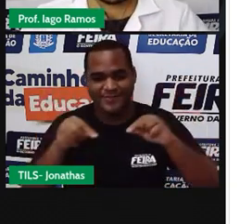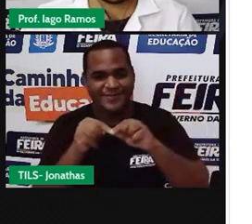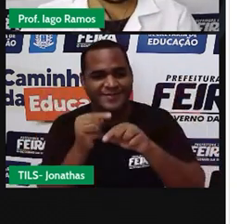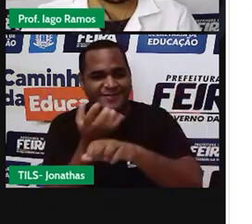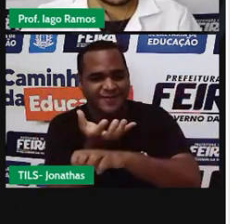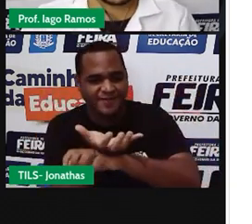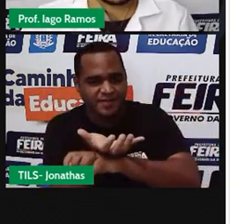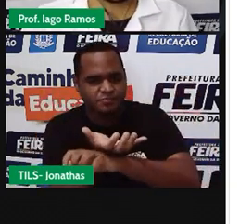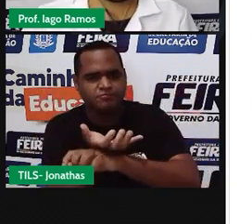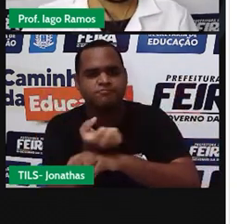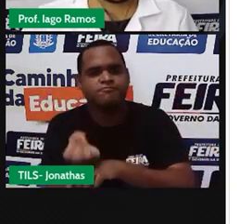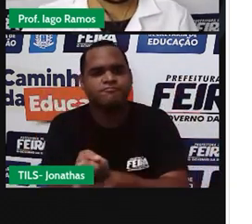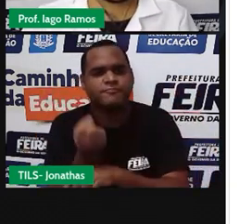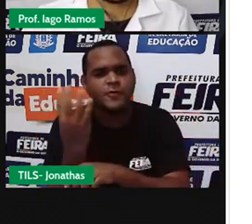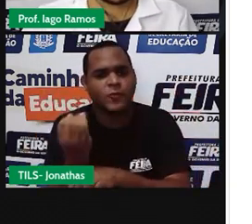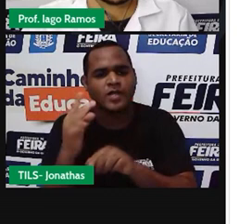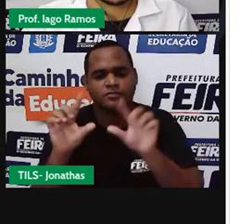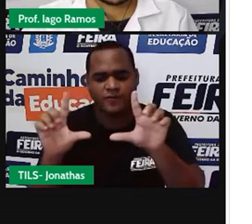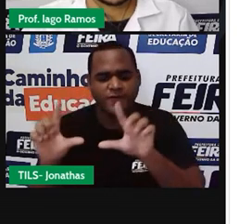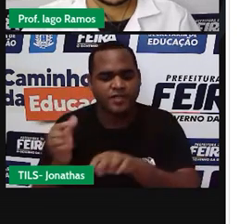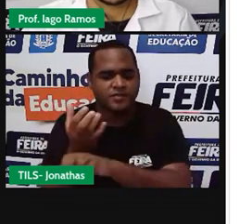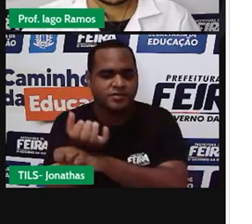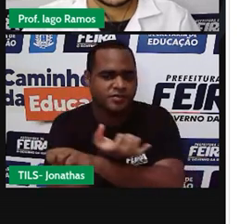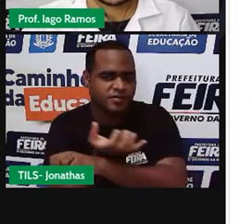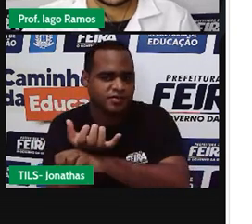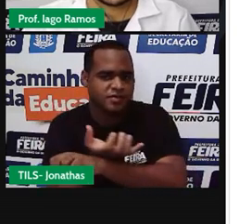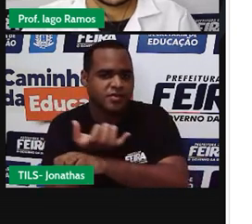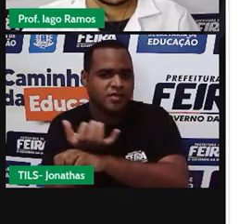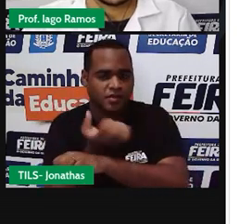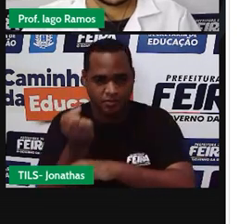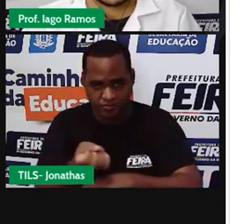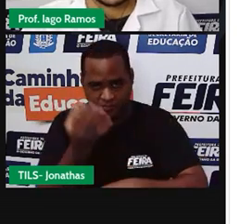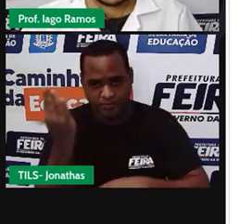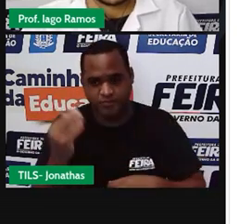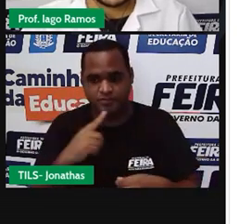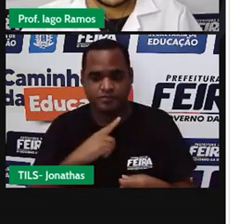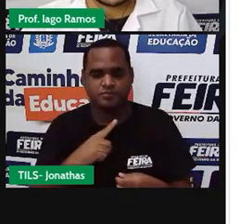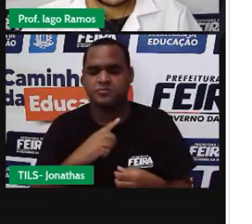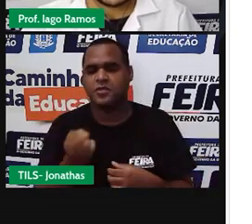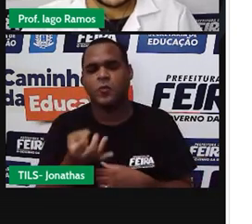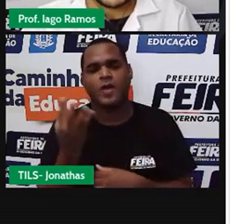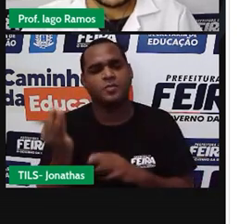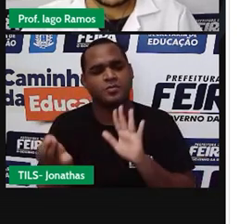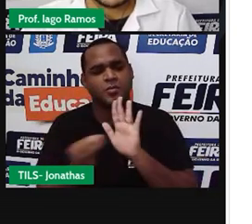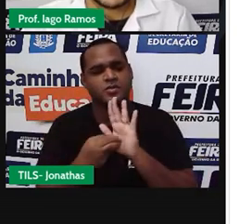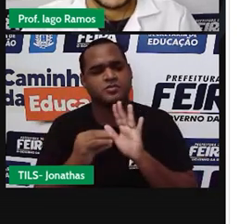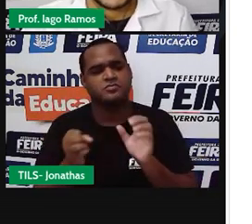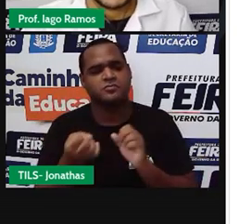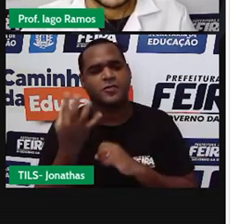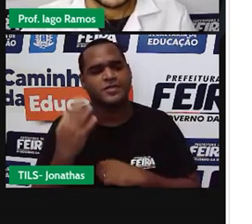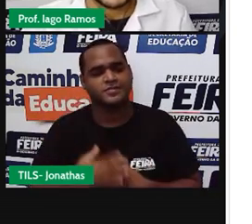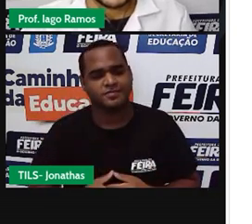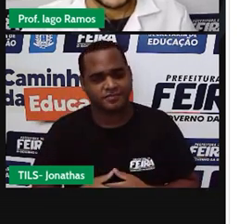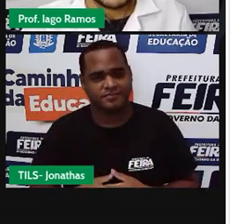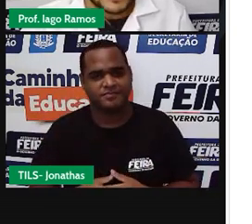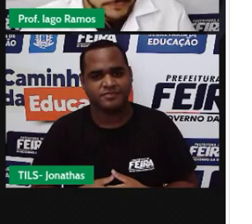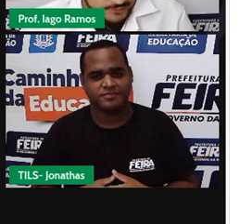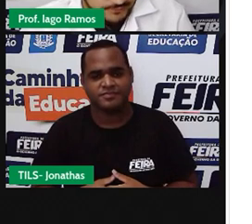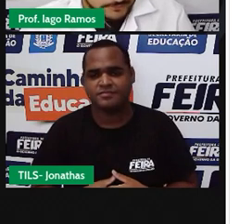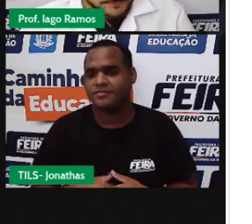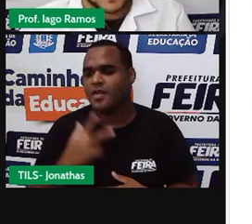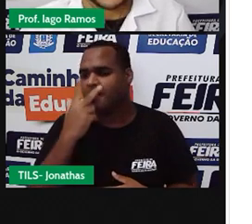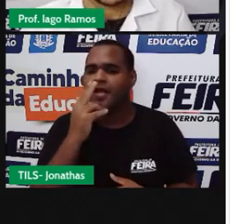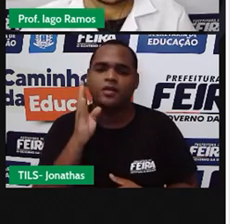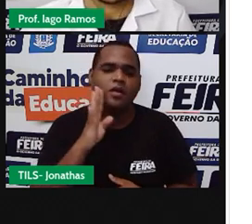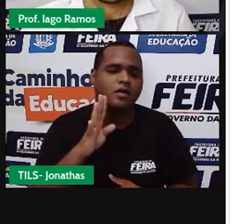desse terreno quantas plaquinhas de grama a gente consegue colocar ali sabe o que é que seria legal seria legal